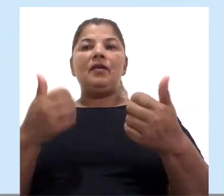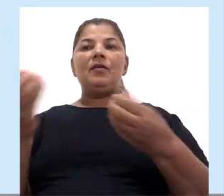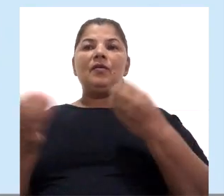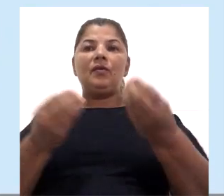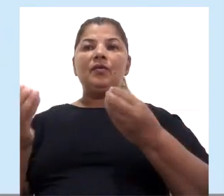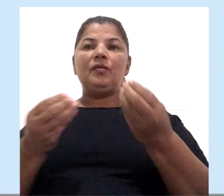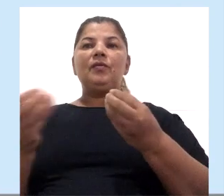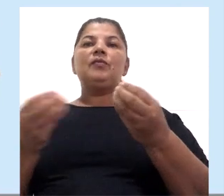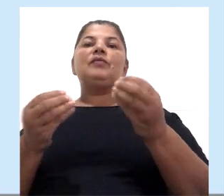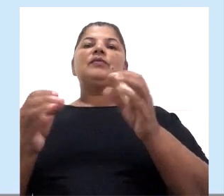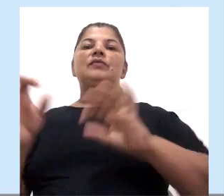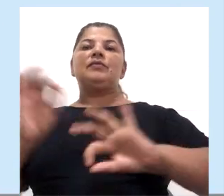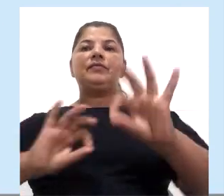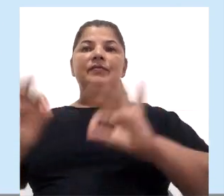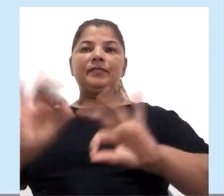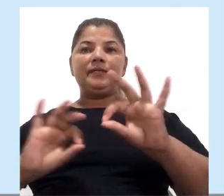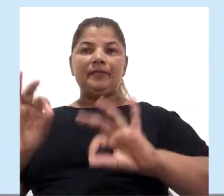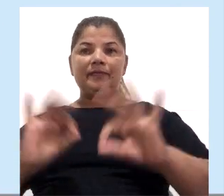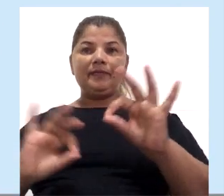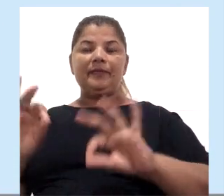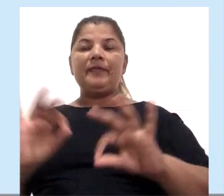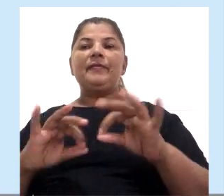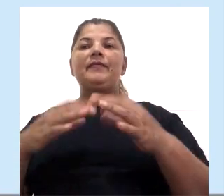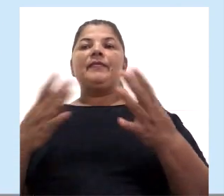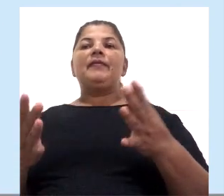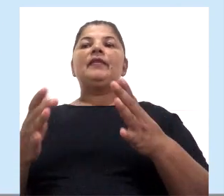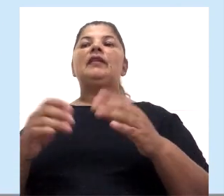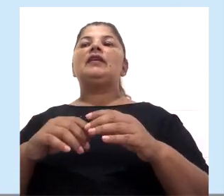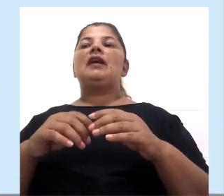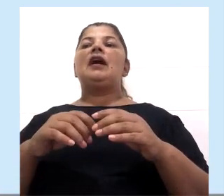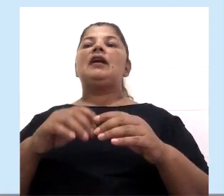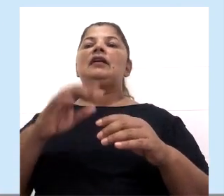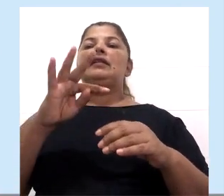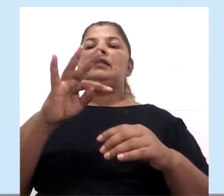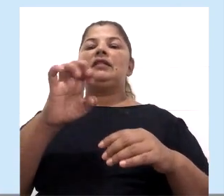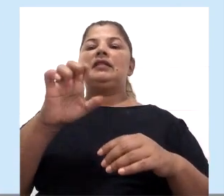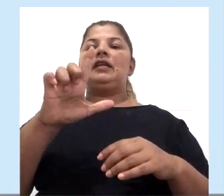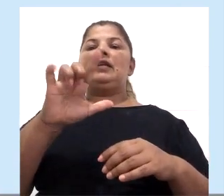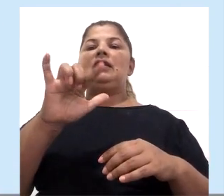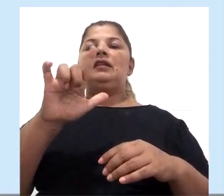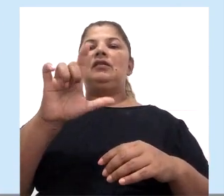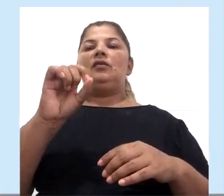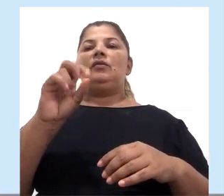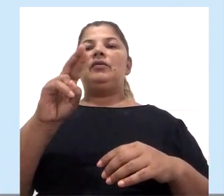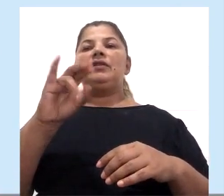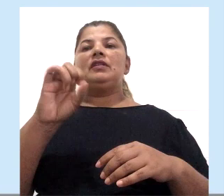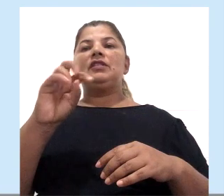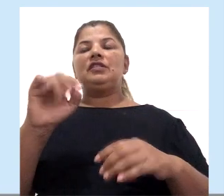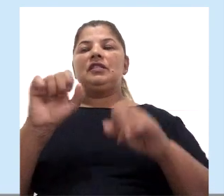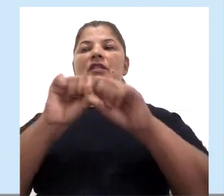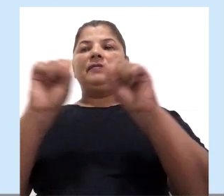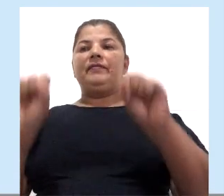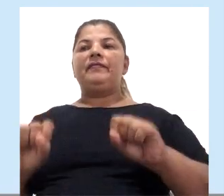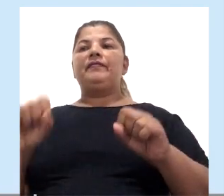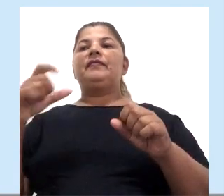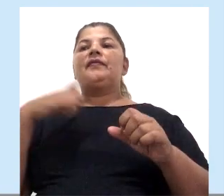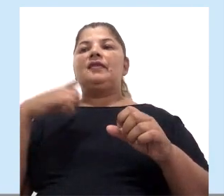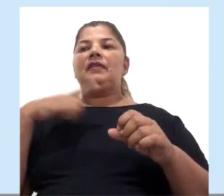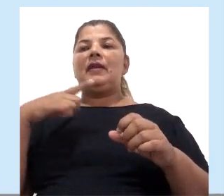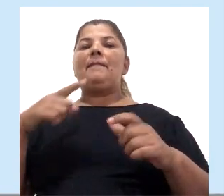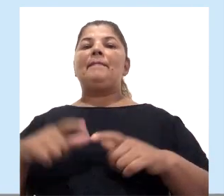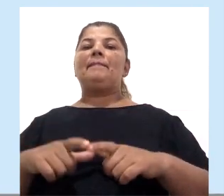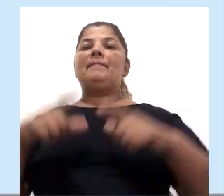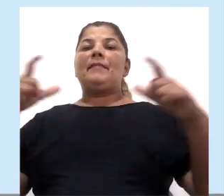melhorado para a produção de lucro, tá? Então, para a produção de lucro. Então, no sistema taylorista, existe uma maior quantidade de